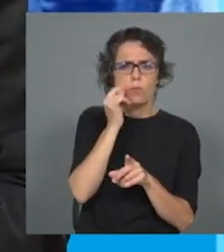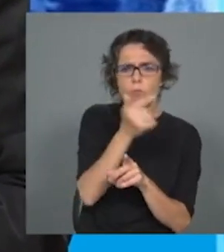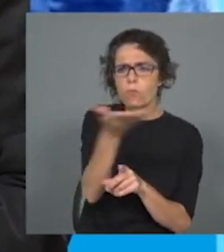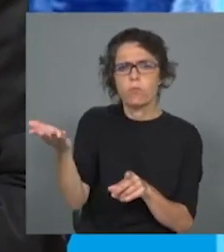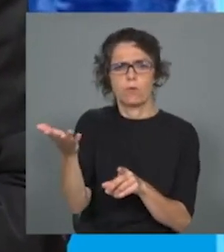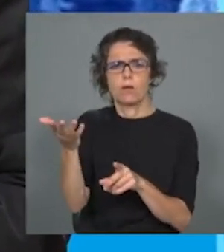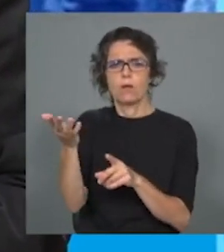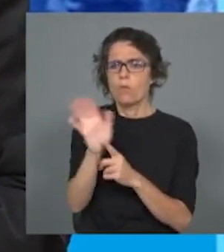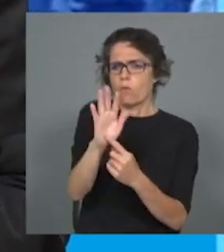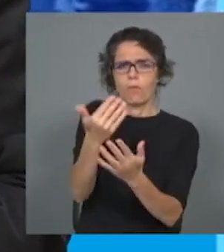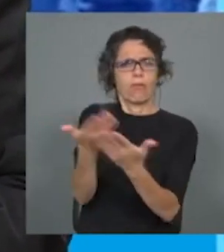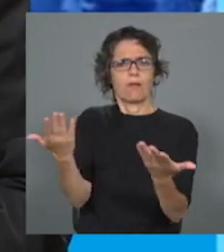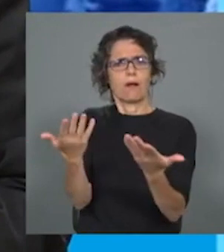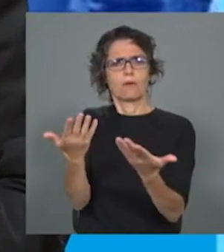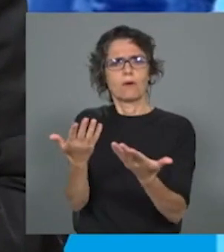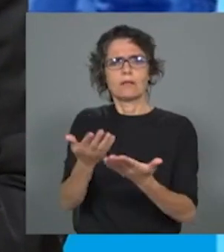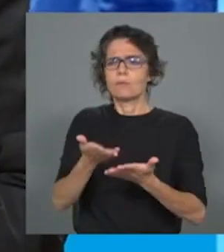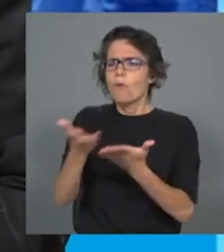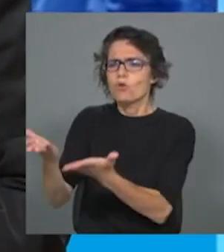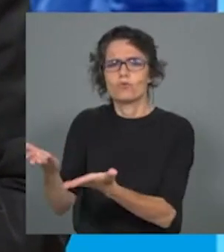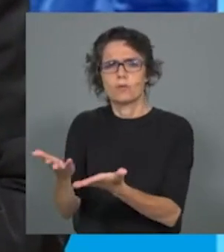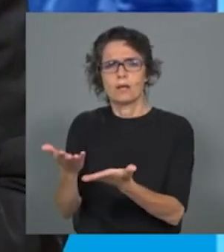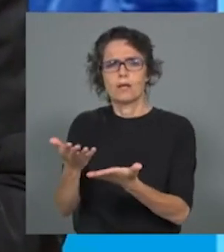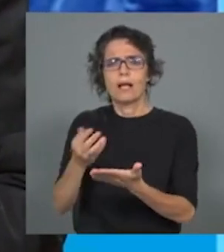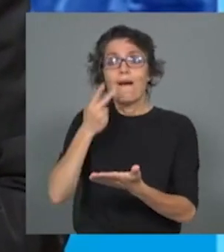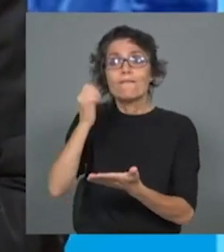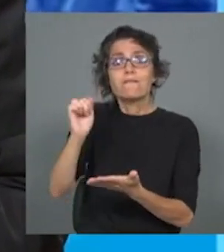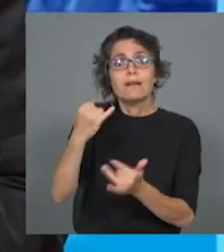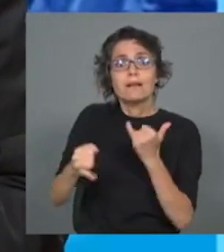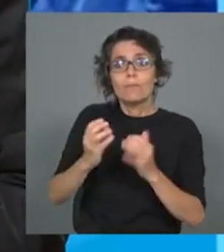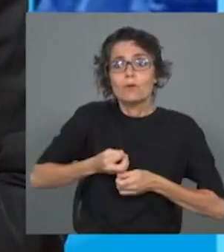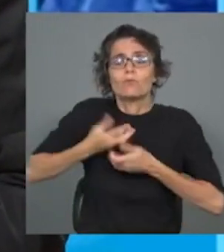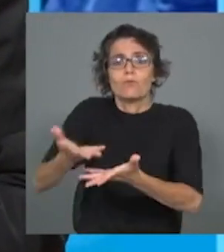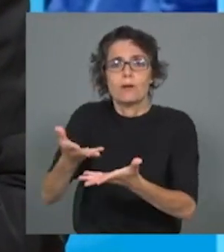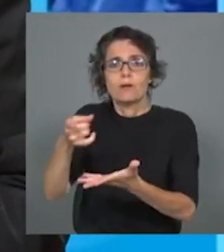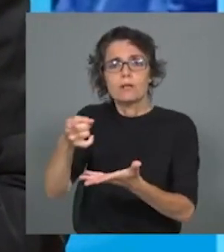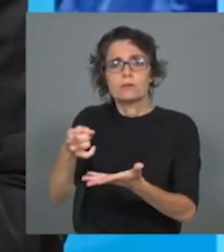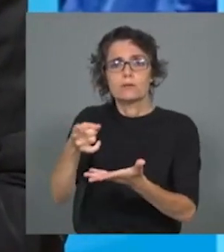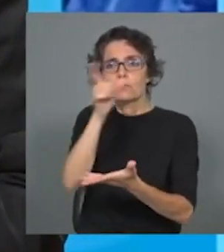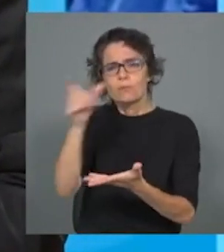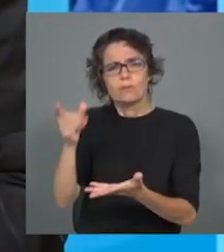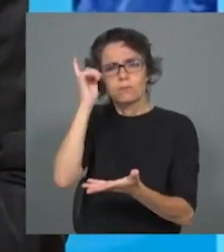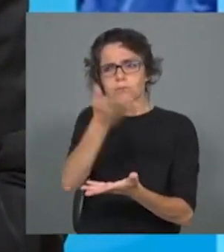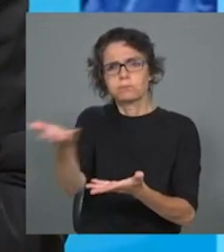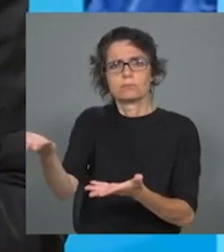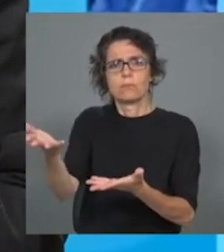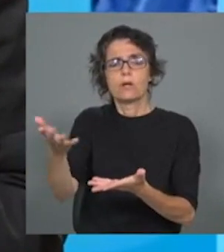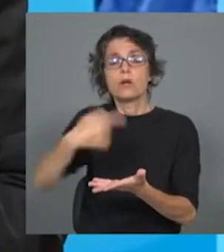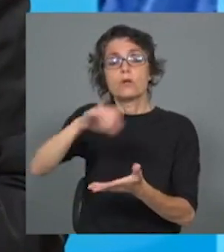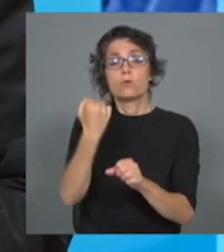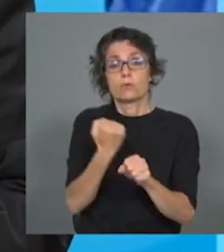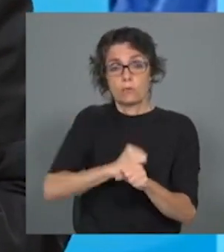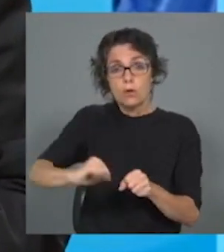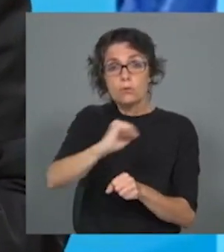maior daquilo que é o serviço ao outro, a entrega ao outro e da proximidade ao outro. E o trabalho que queremos fazer não